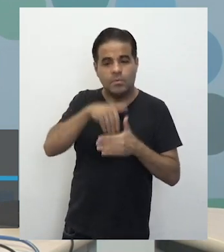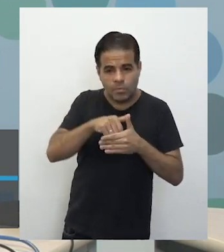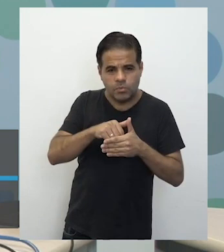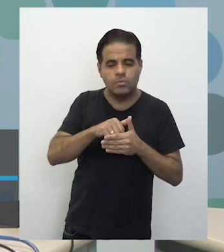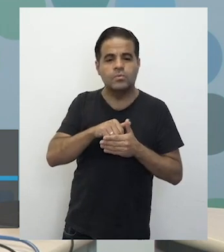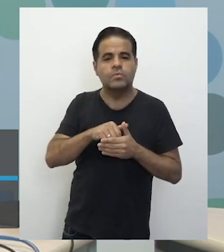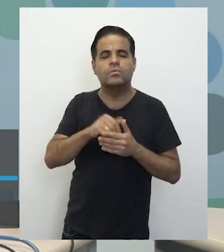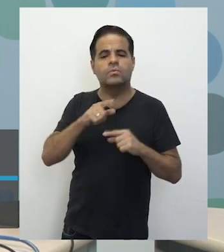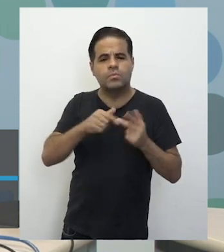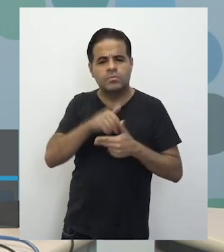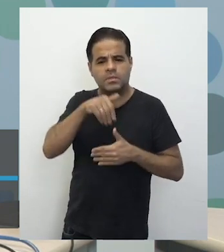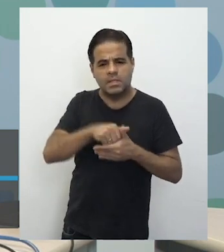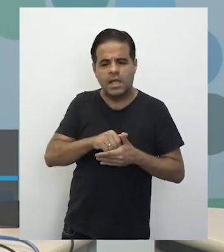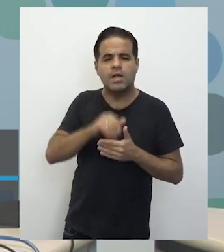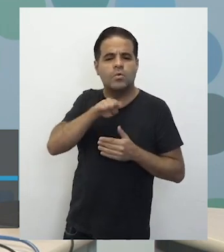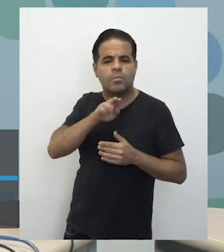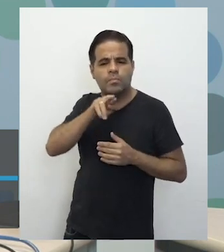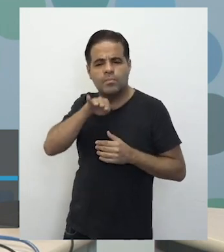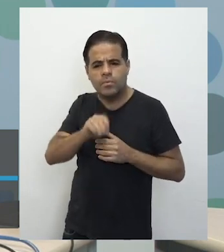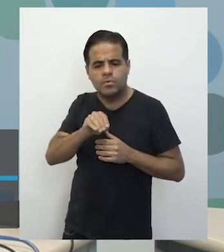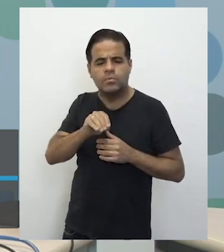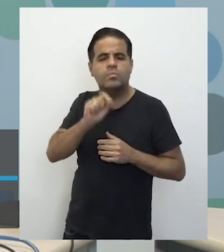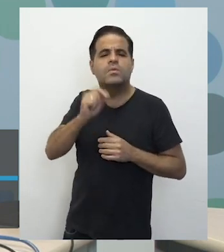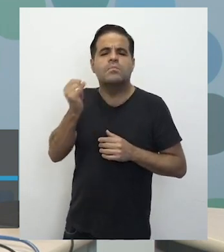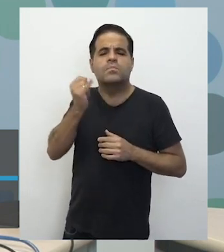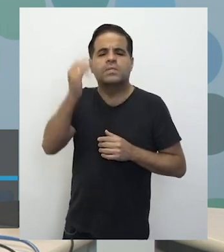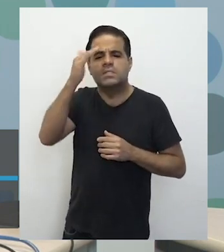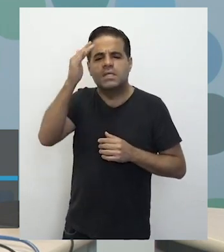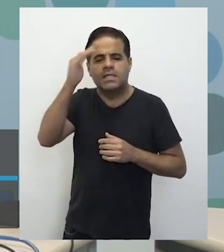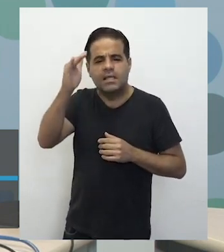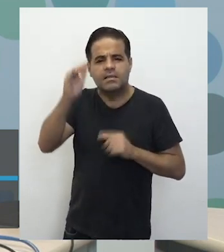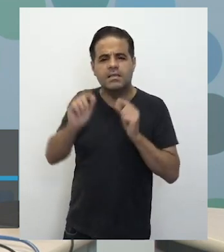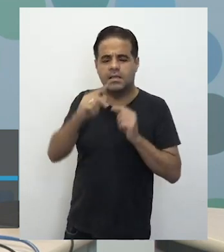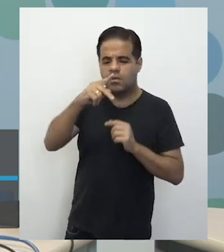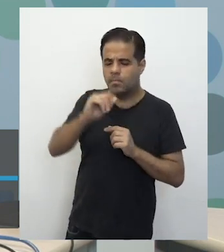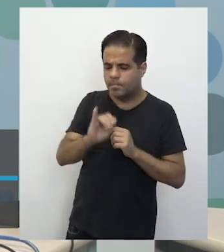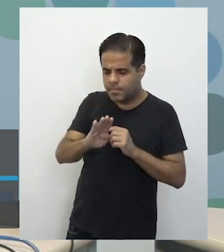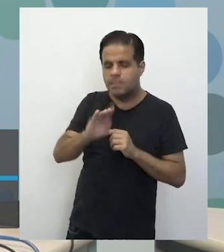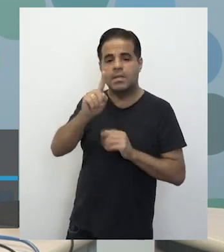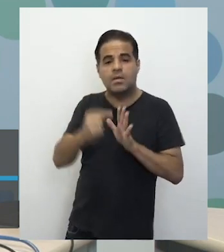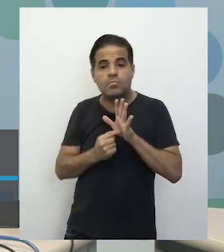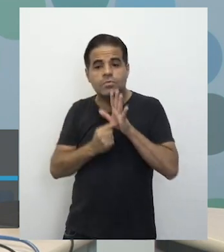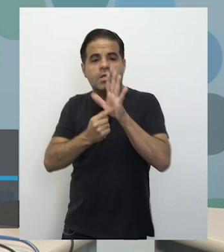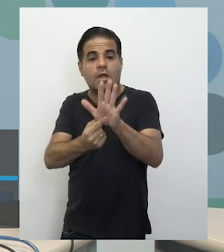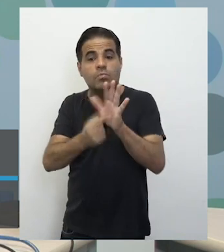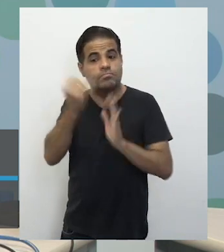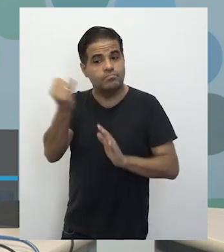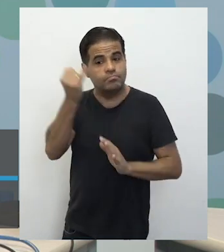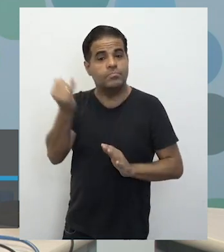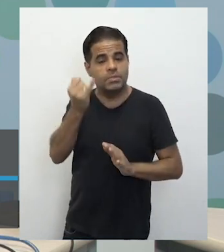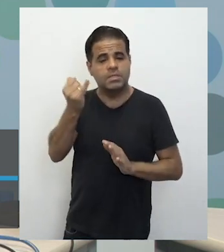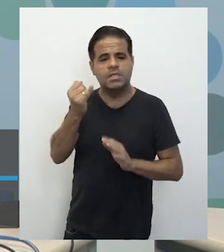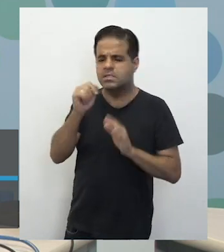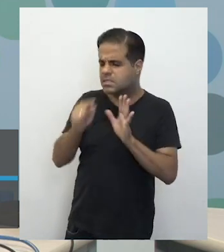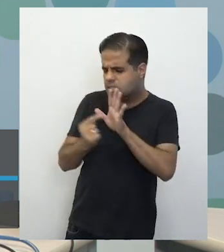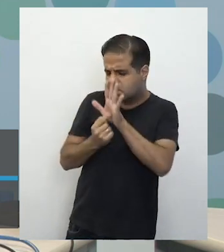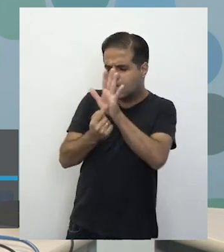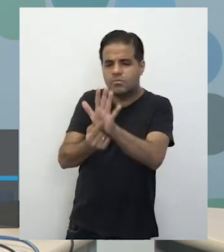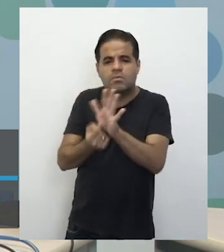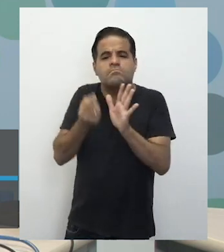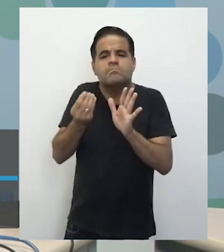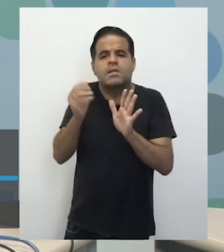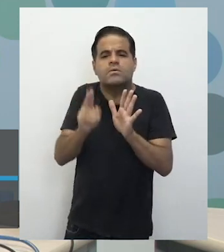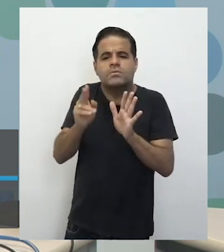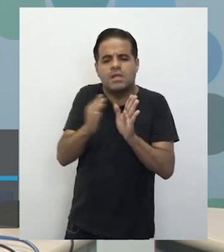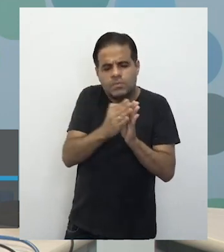Bruto. Mas o que é importante a gente entender? Que o PIB ele é um importante indicador e esse indicador ele vai ser utilizado